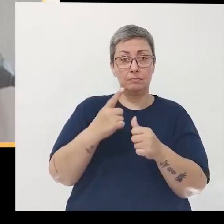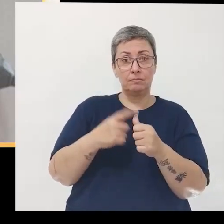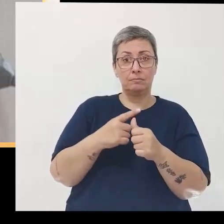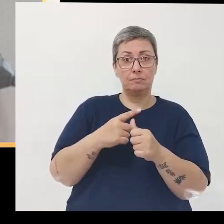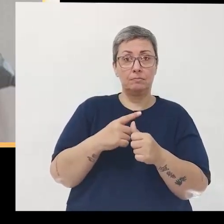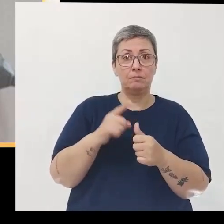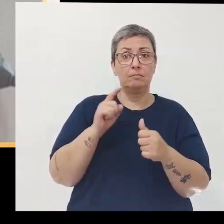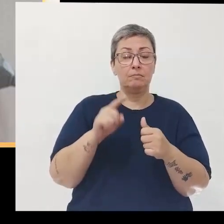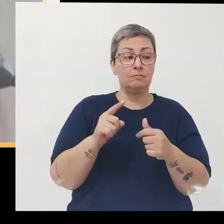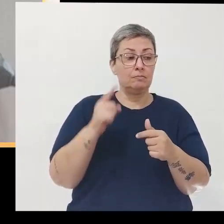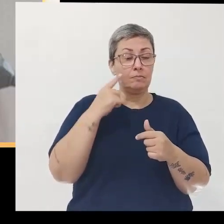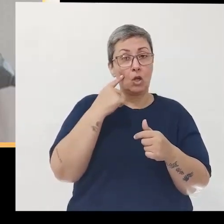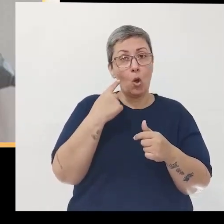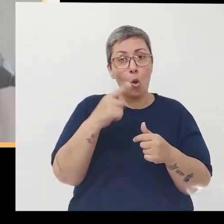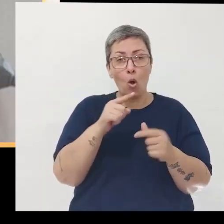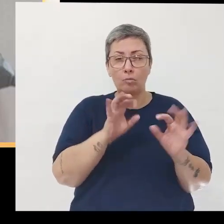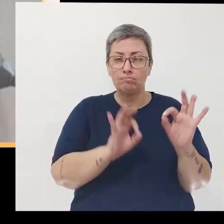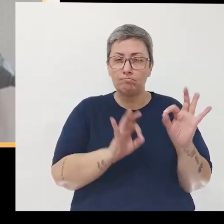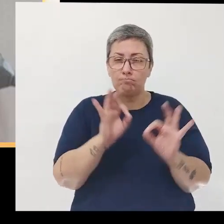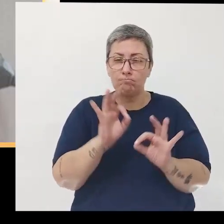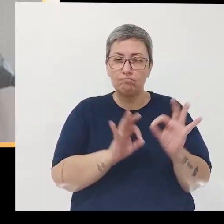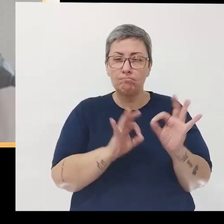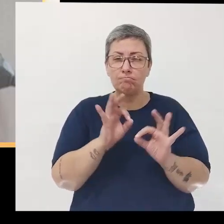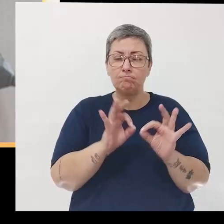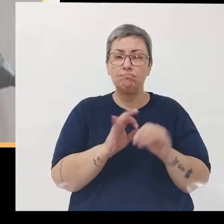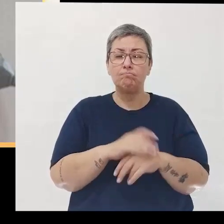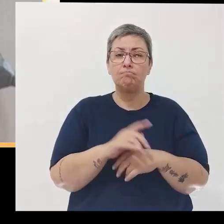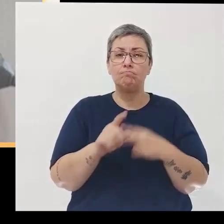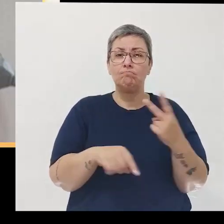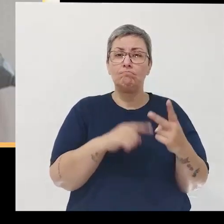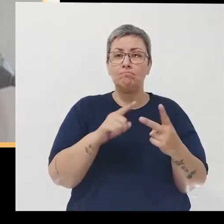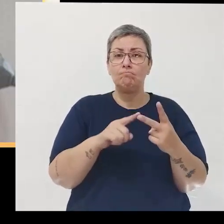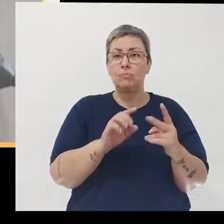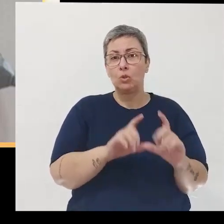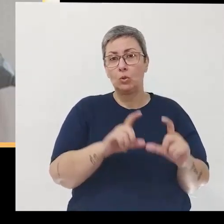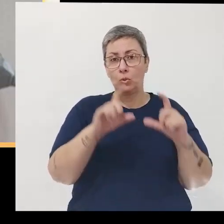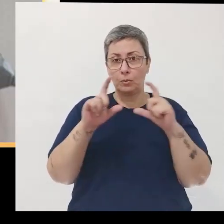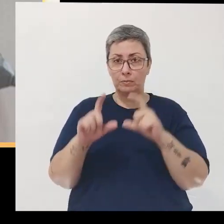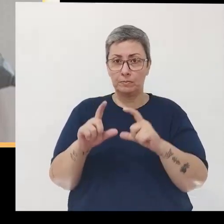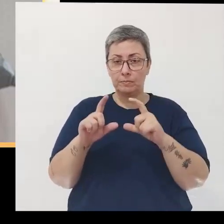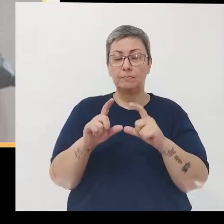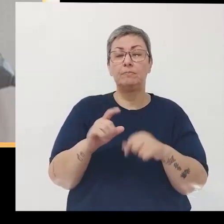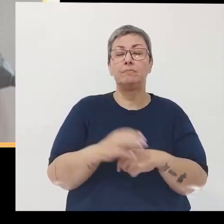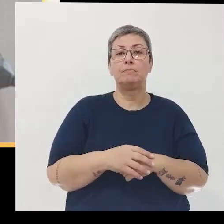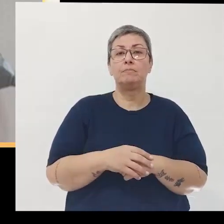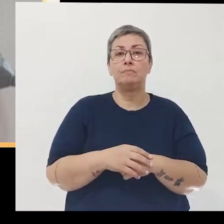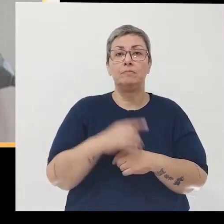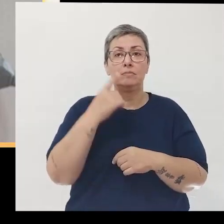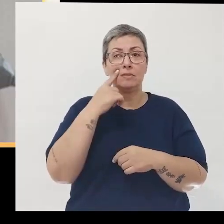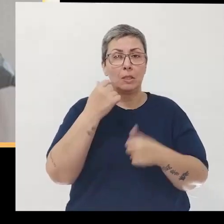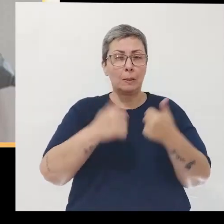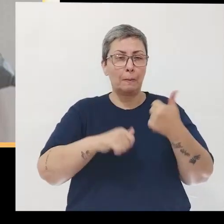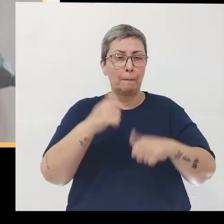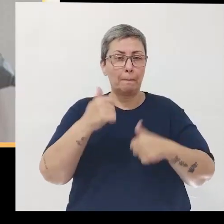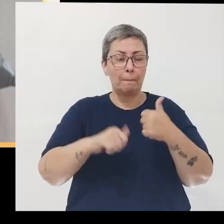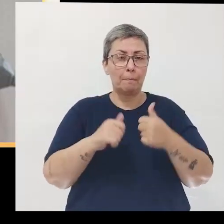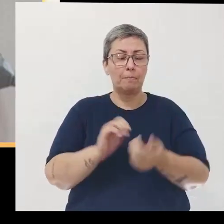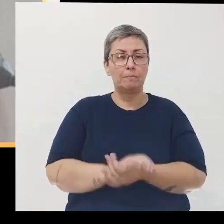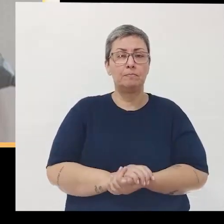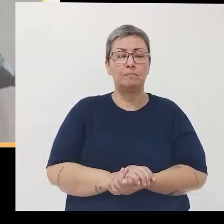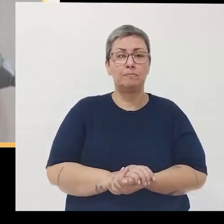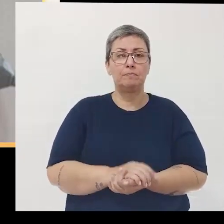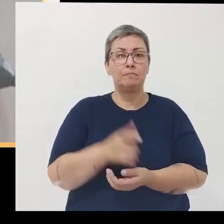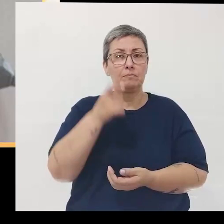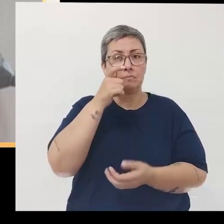Tem a primeira, aí vocês olhem ela, analisem. Do ladinho tem uma segunda imagem, para que vocês possam